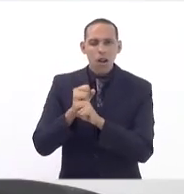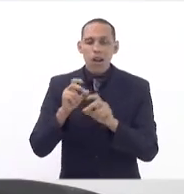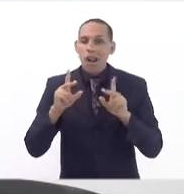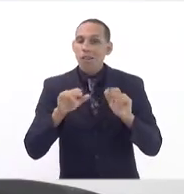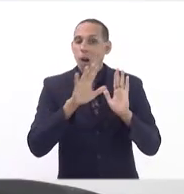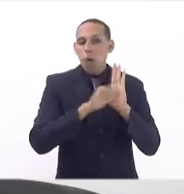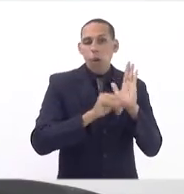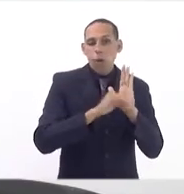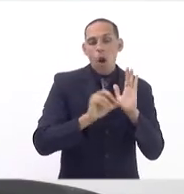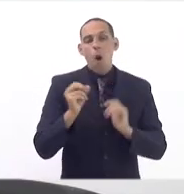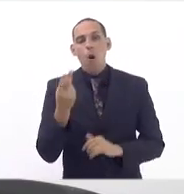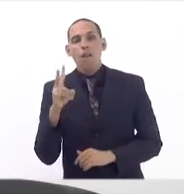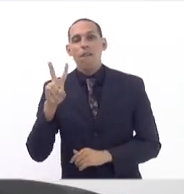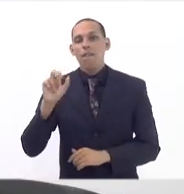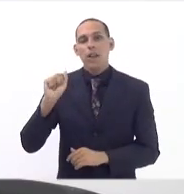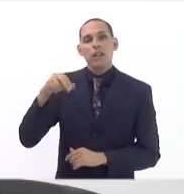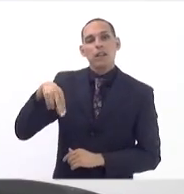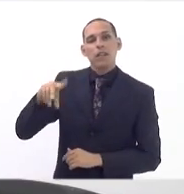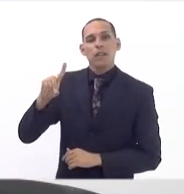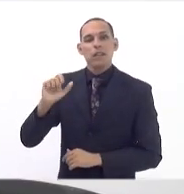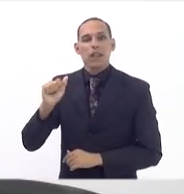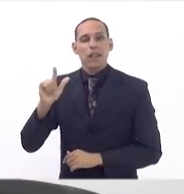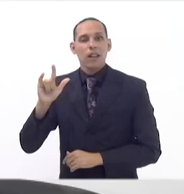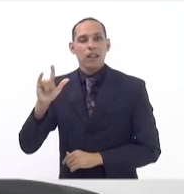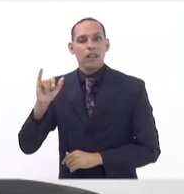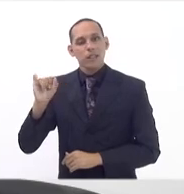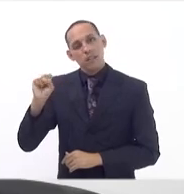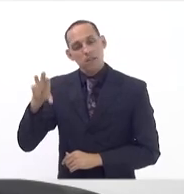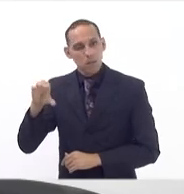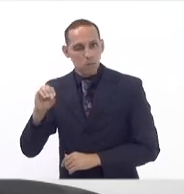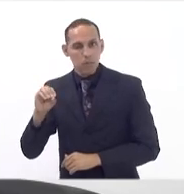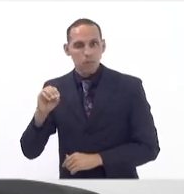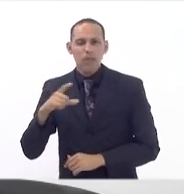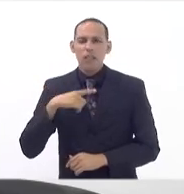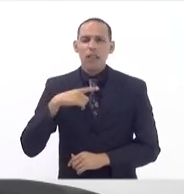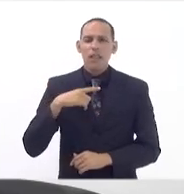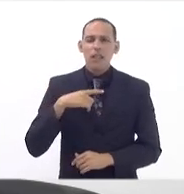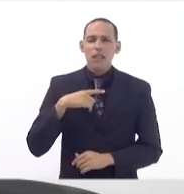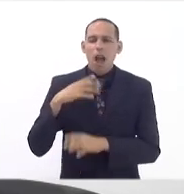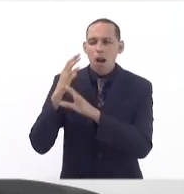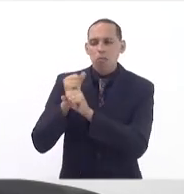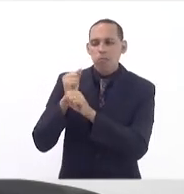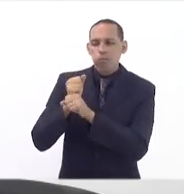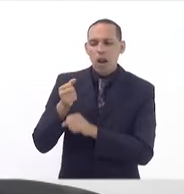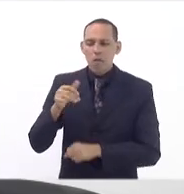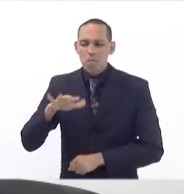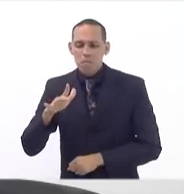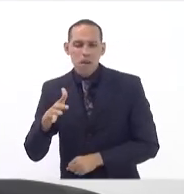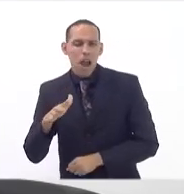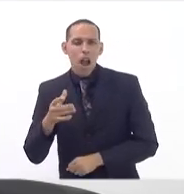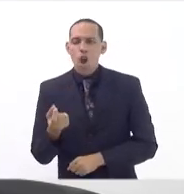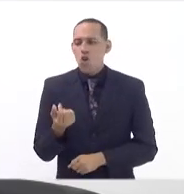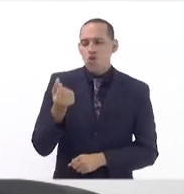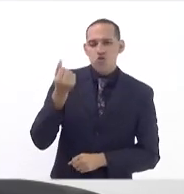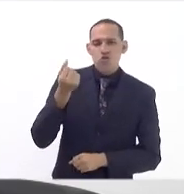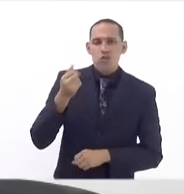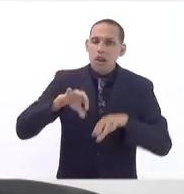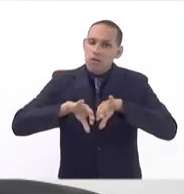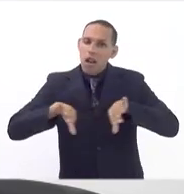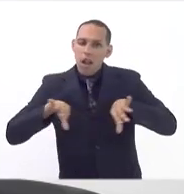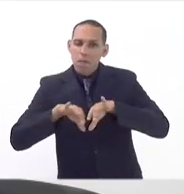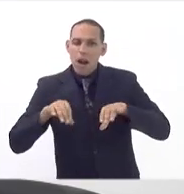furto ou como vandalismo Existe algum levantamento médio no curso dessas ocorrências reparado